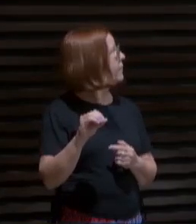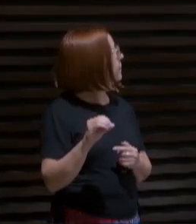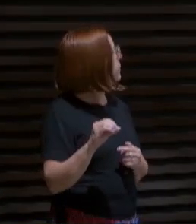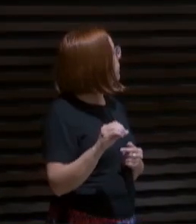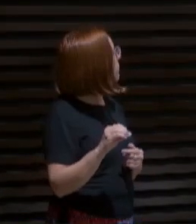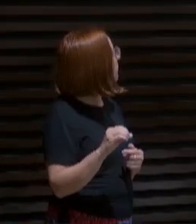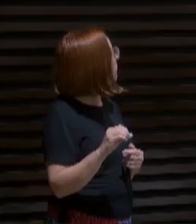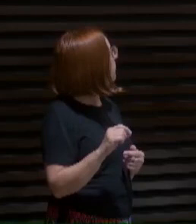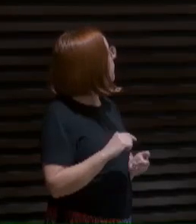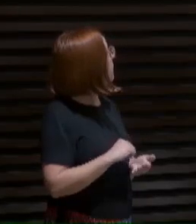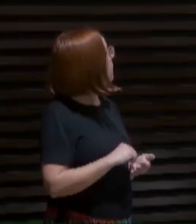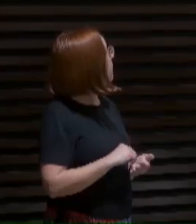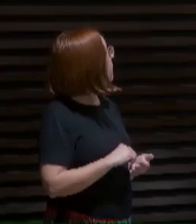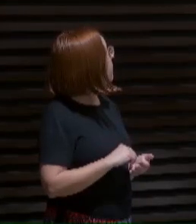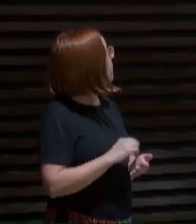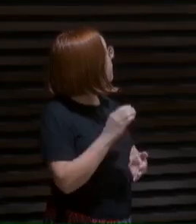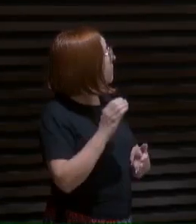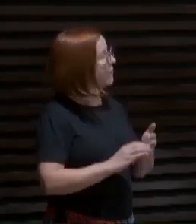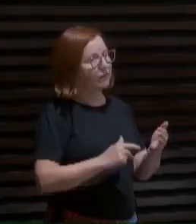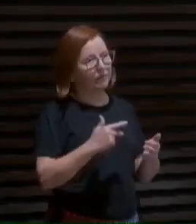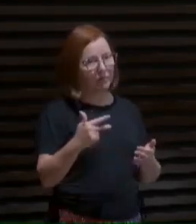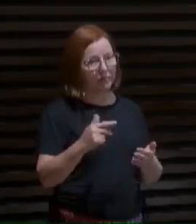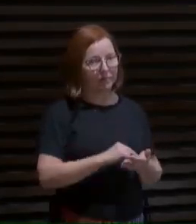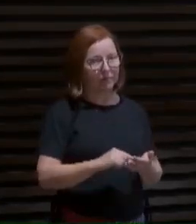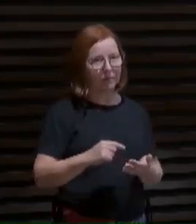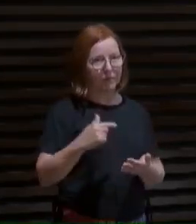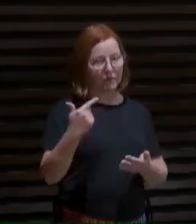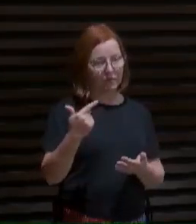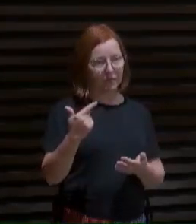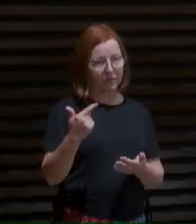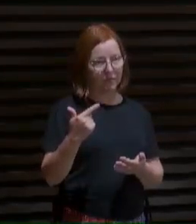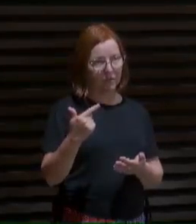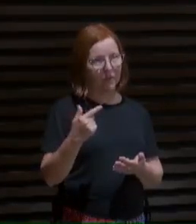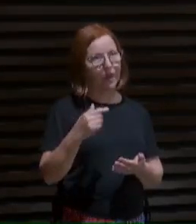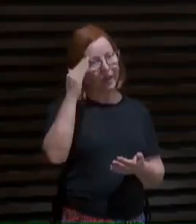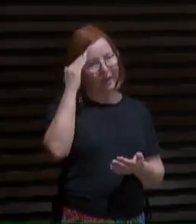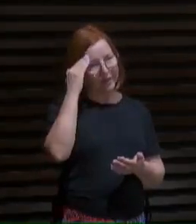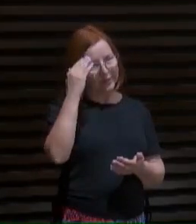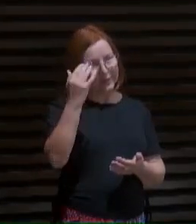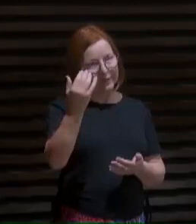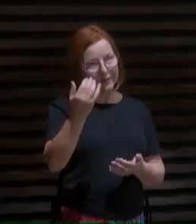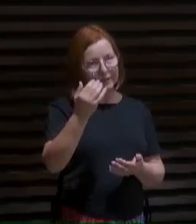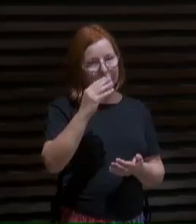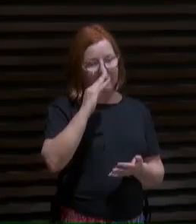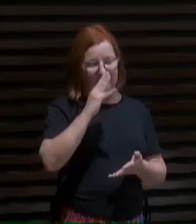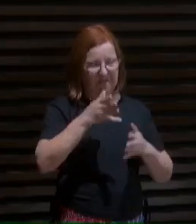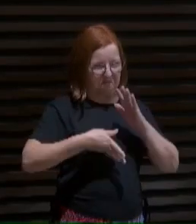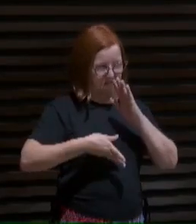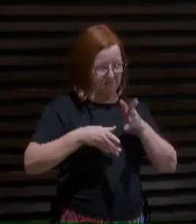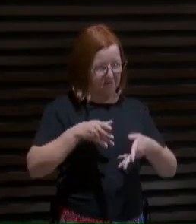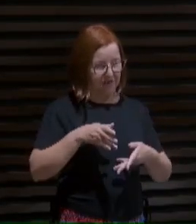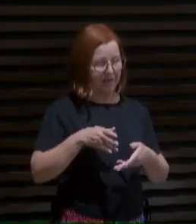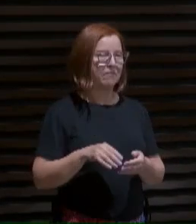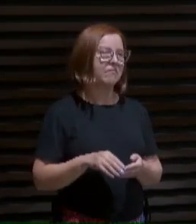parar depois. Eu sei que eu vou receber alguma crítica, porque eu não fiz a exegese toda, mas aguenta